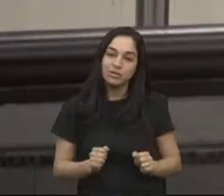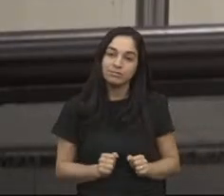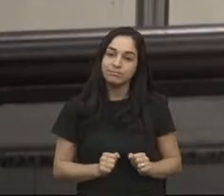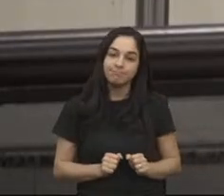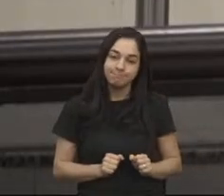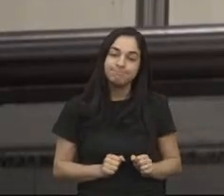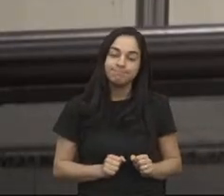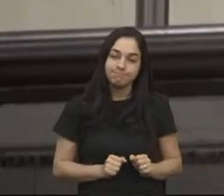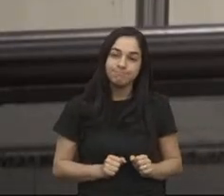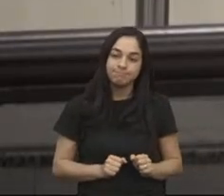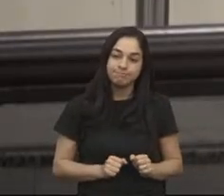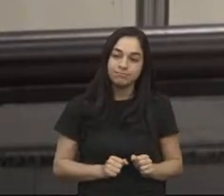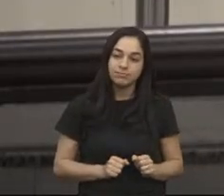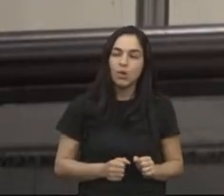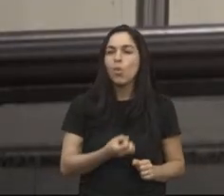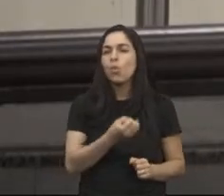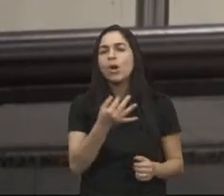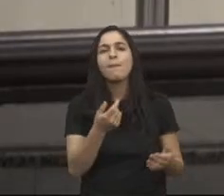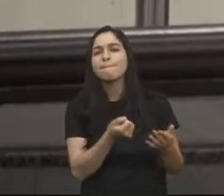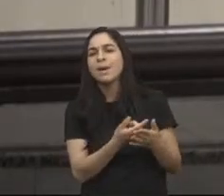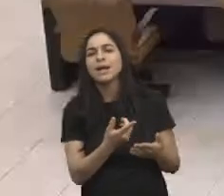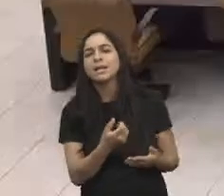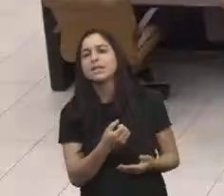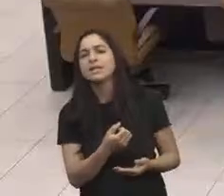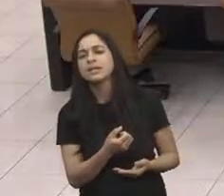Em torno de 100 e... Quanto está pagando a tonelada?